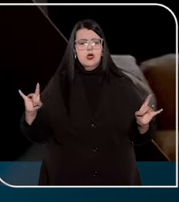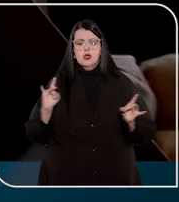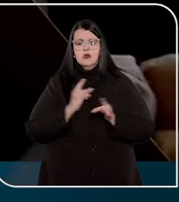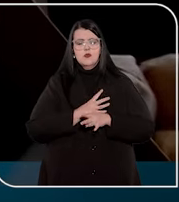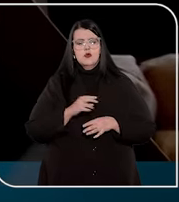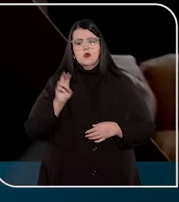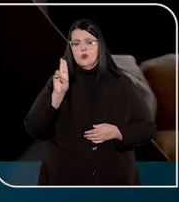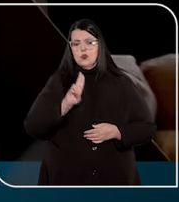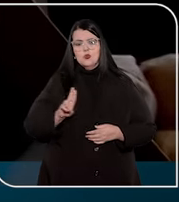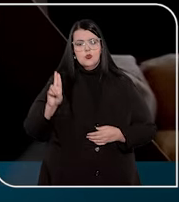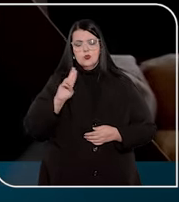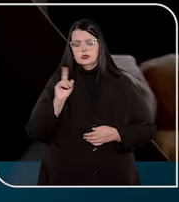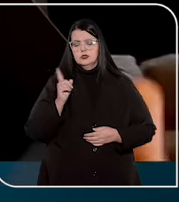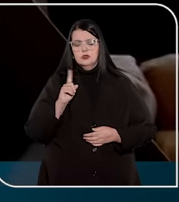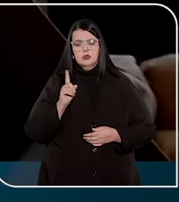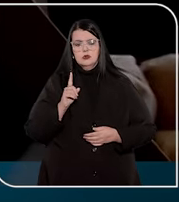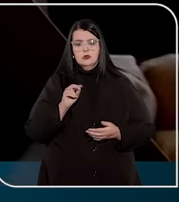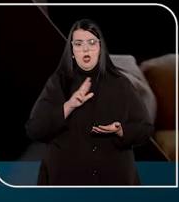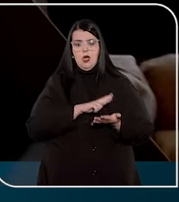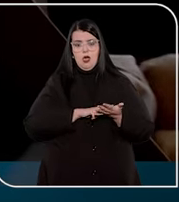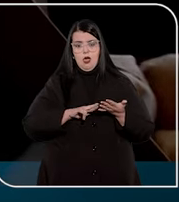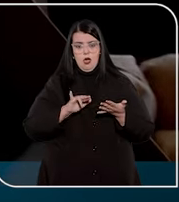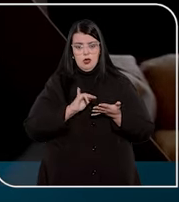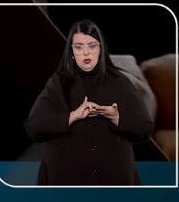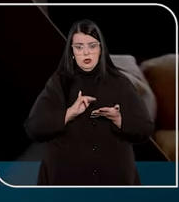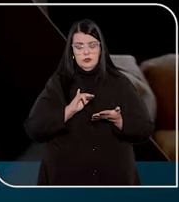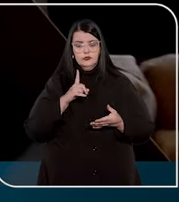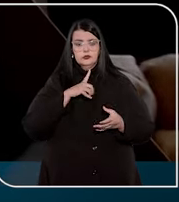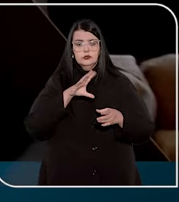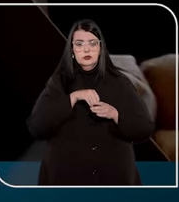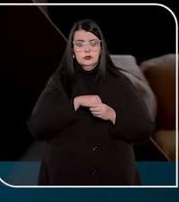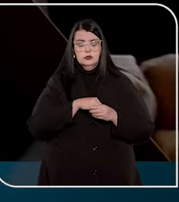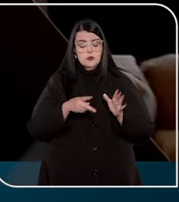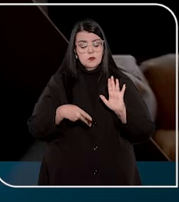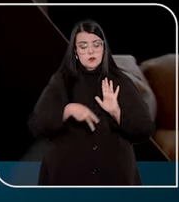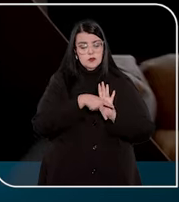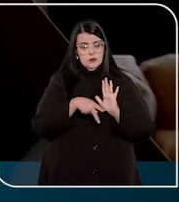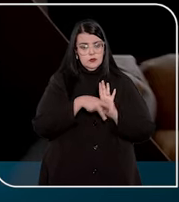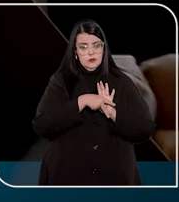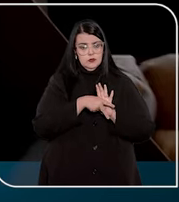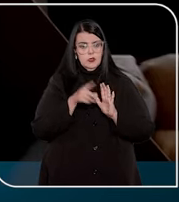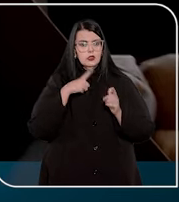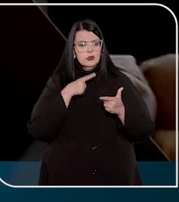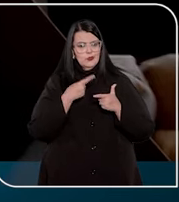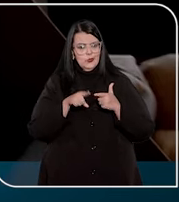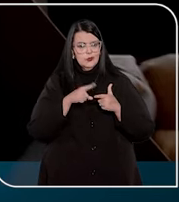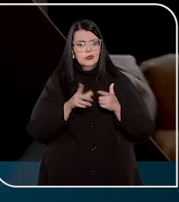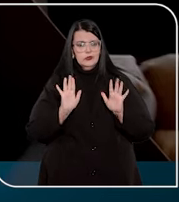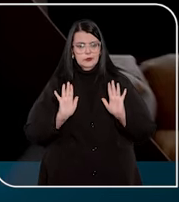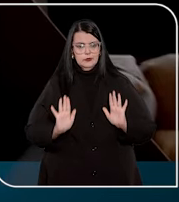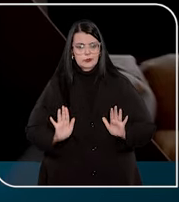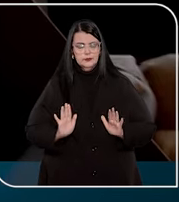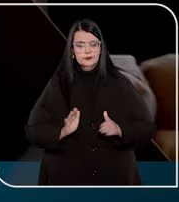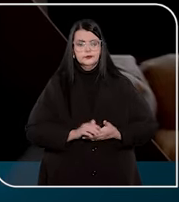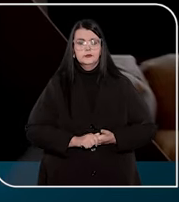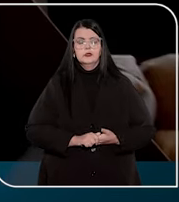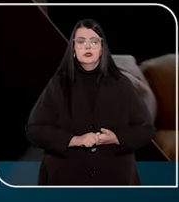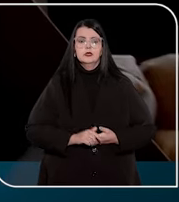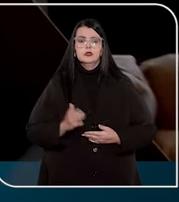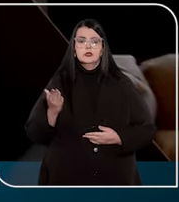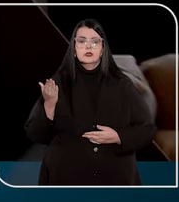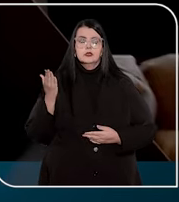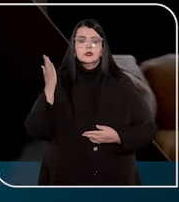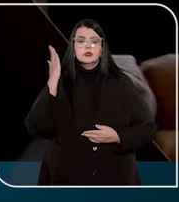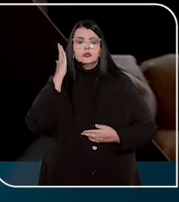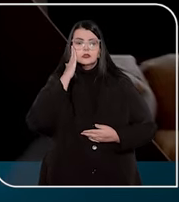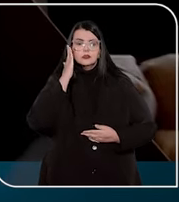se usa mais o agravo de instrumento e a sistemática atual do código tem um recurso próprio. Mas aqui tem um probleminha, viu, Fátima? Fátima, eu não sei se você se